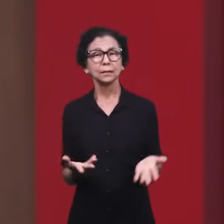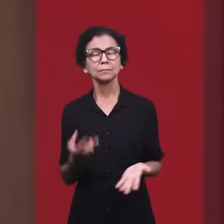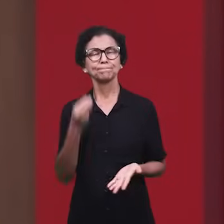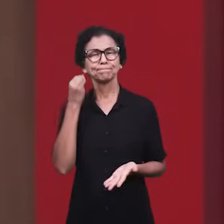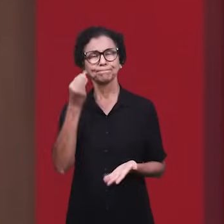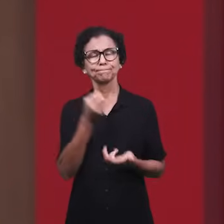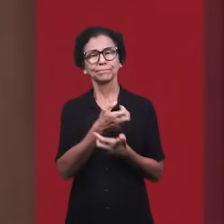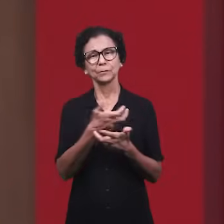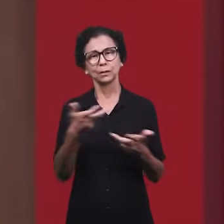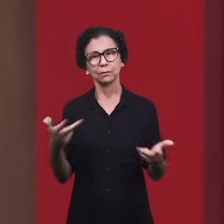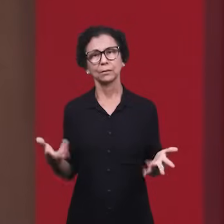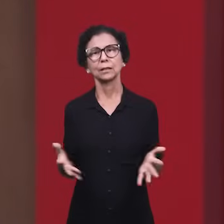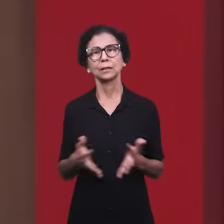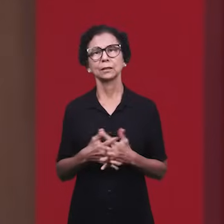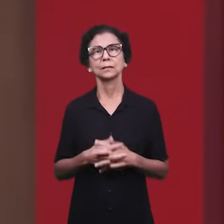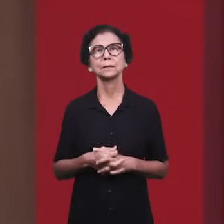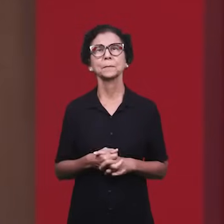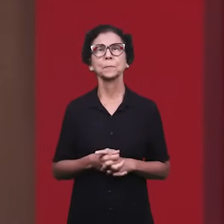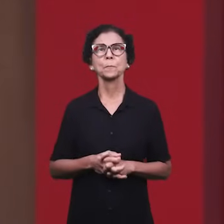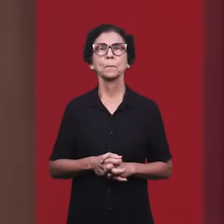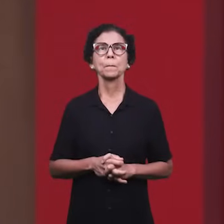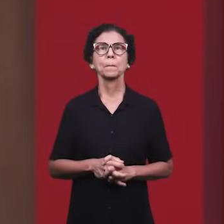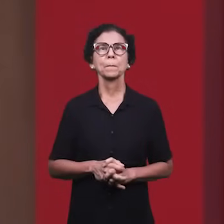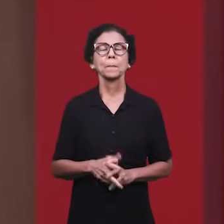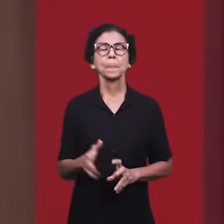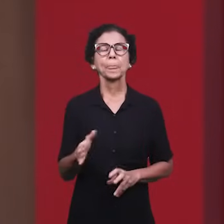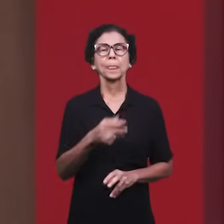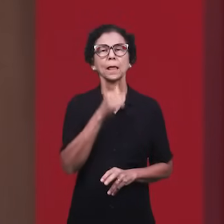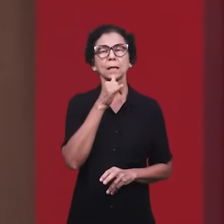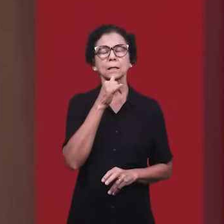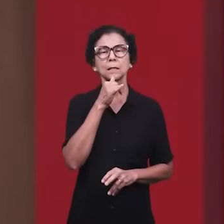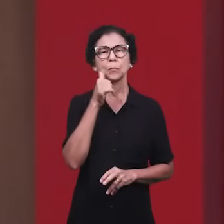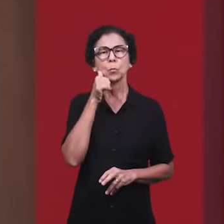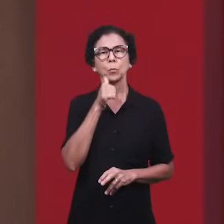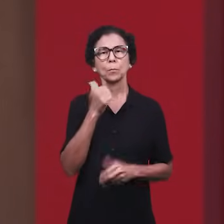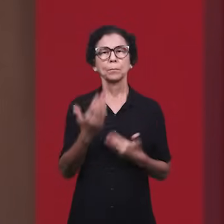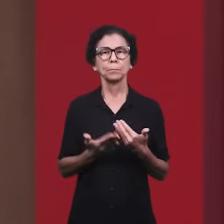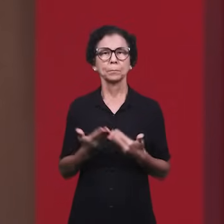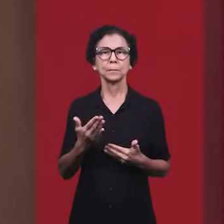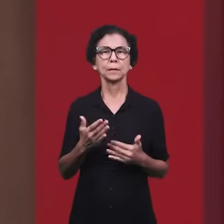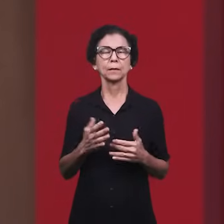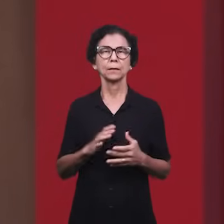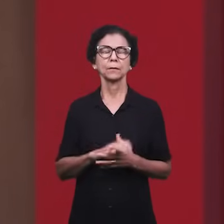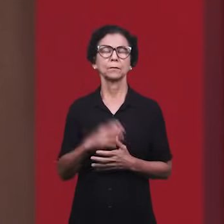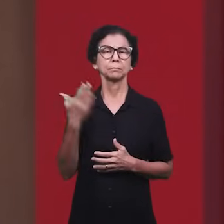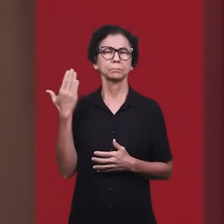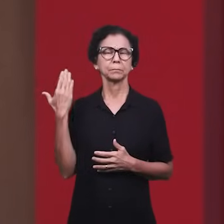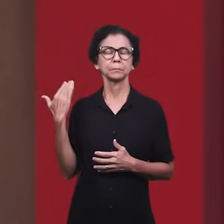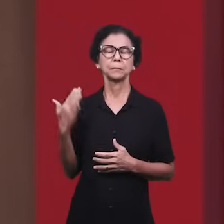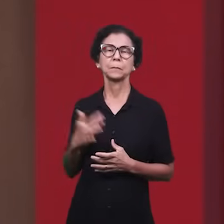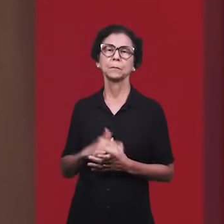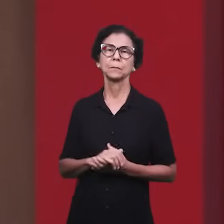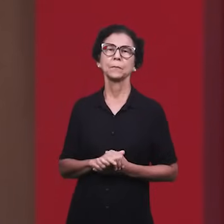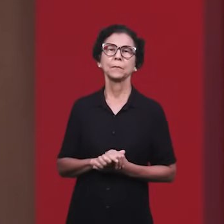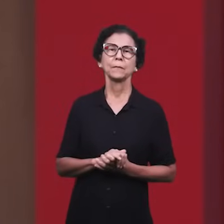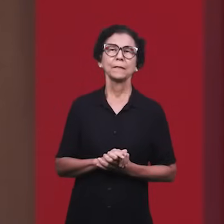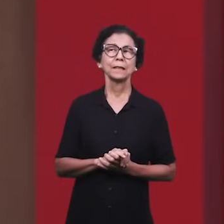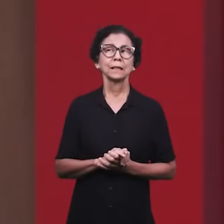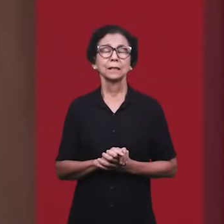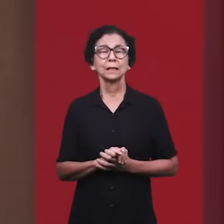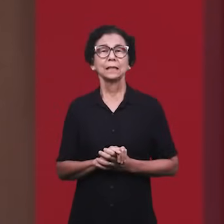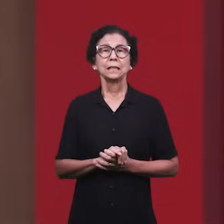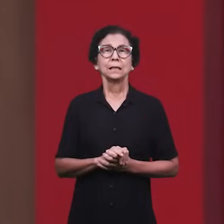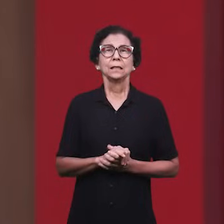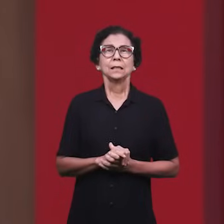sentido creio que em cada uma das igrejas também tivemos uma experiência de uma uma irmã na minha igreja algum tempo atrás que ela tava com uma